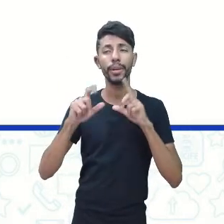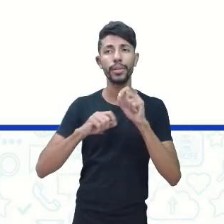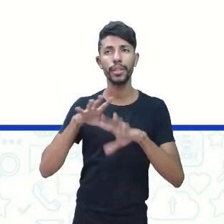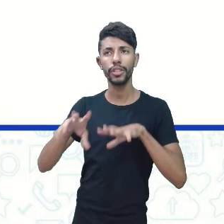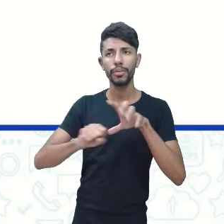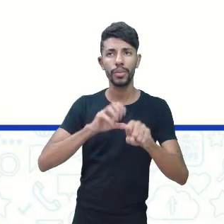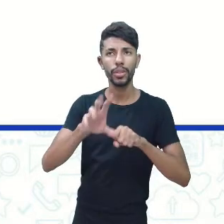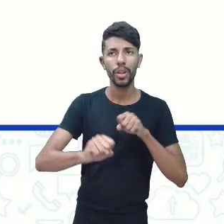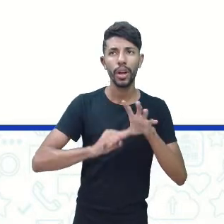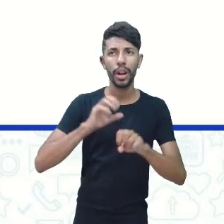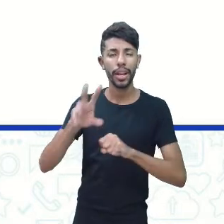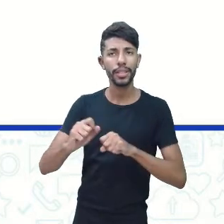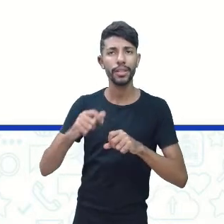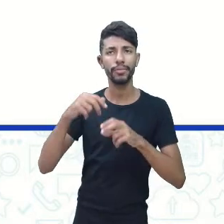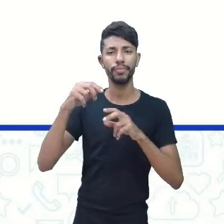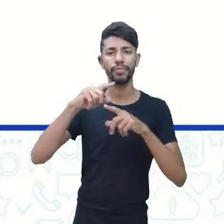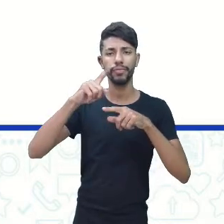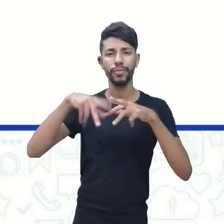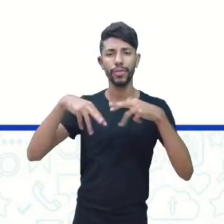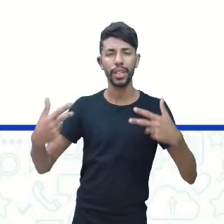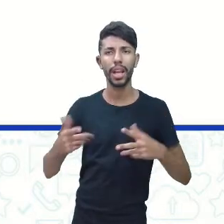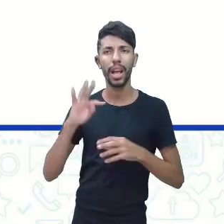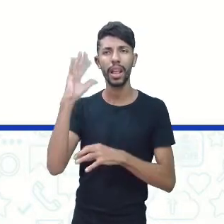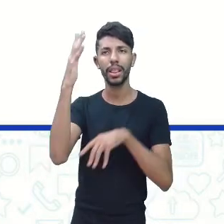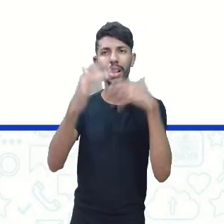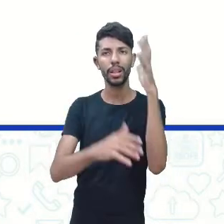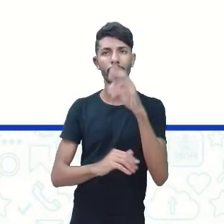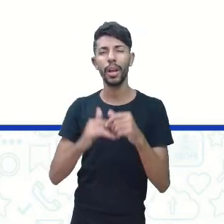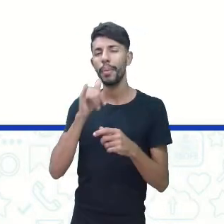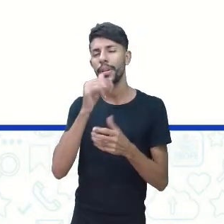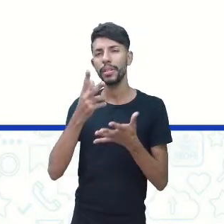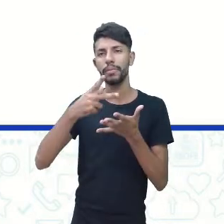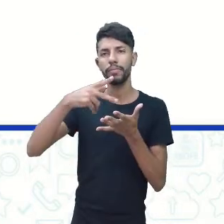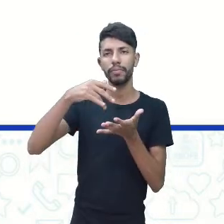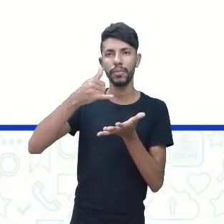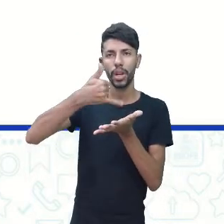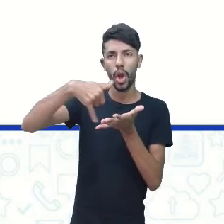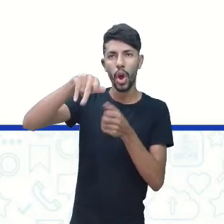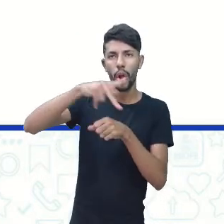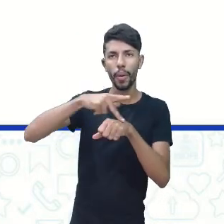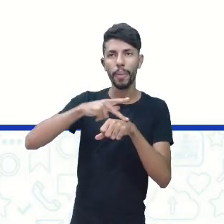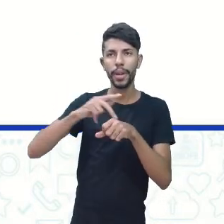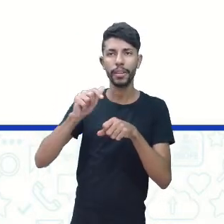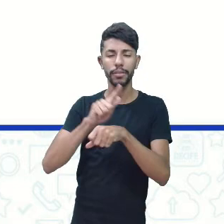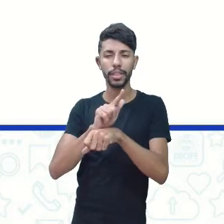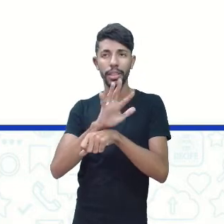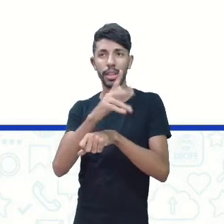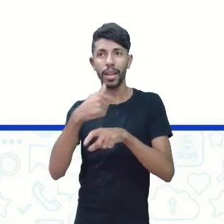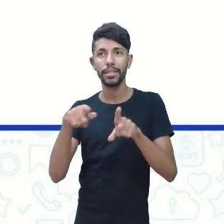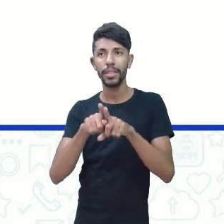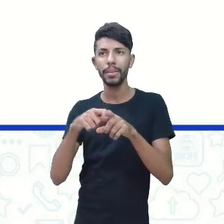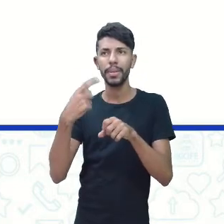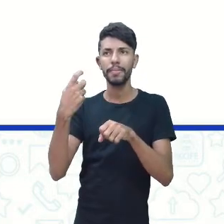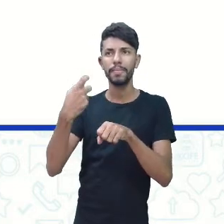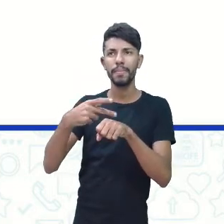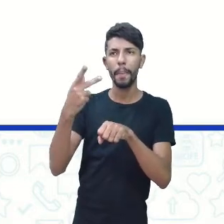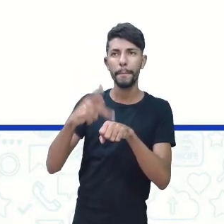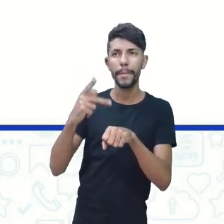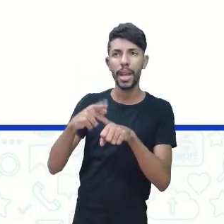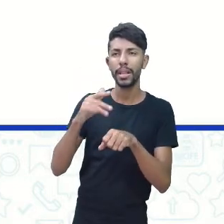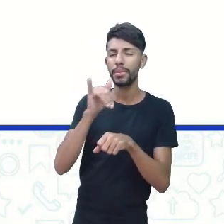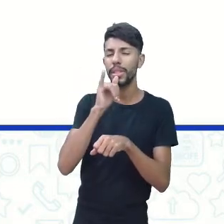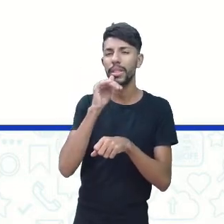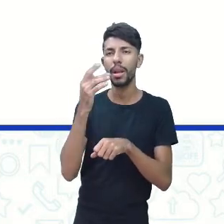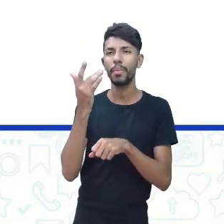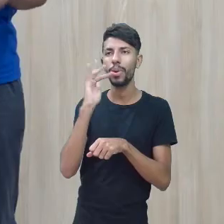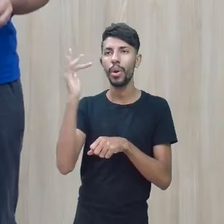vimos, pelos povos europeus principalmente, como petróleo, gás e minérios, como ouro e diamantes.